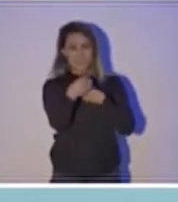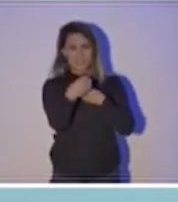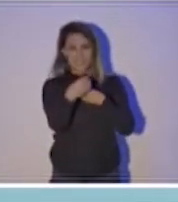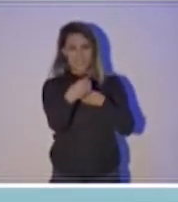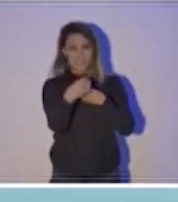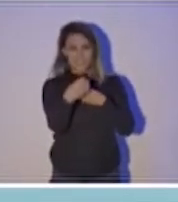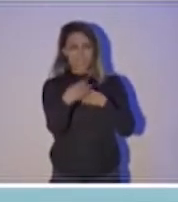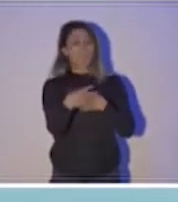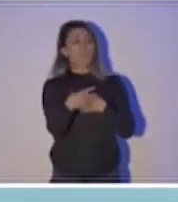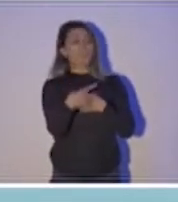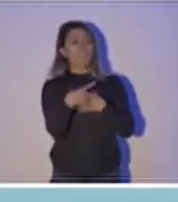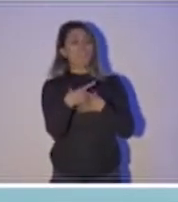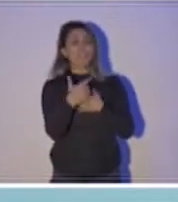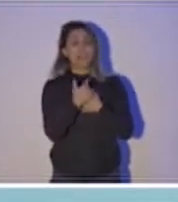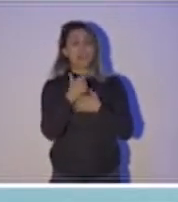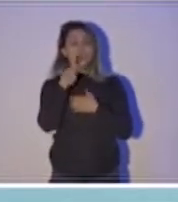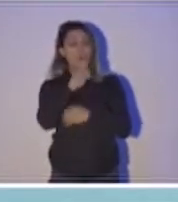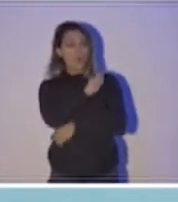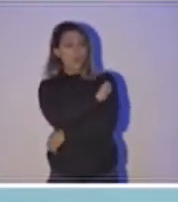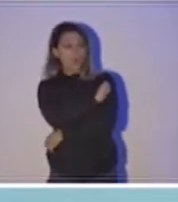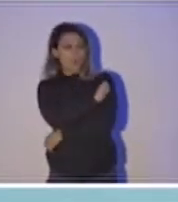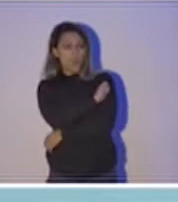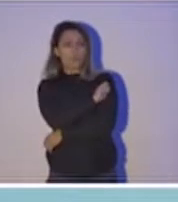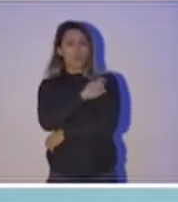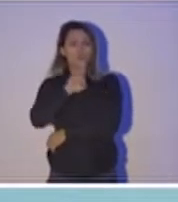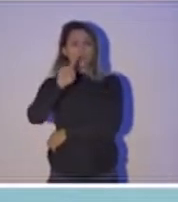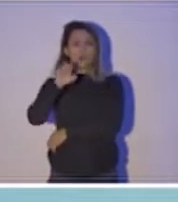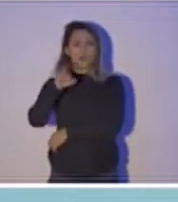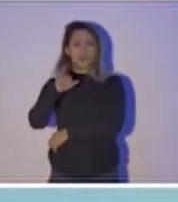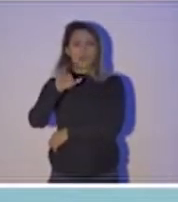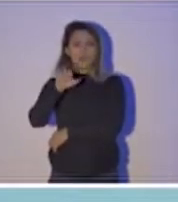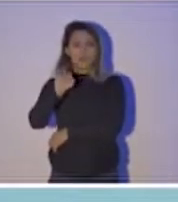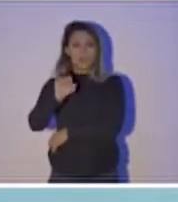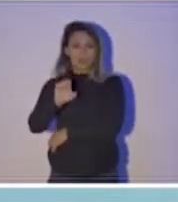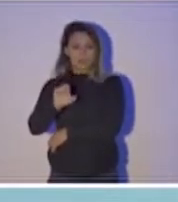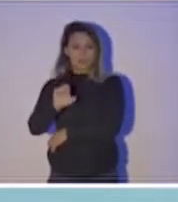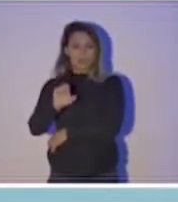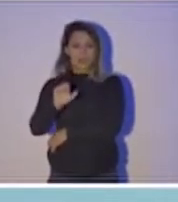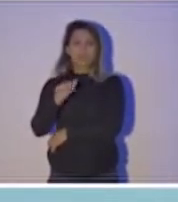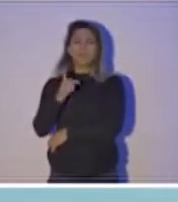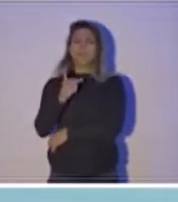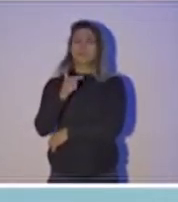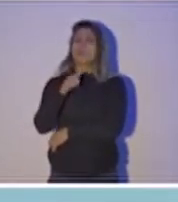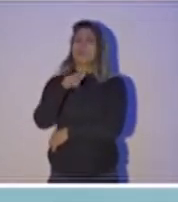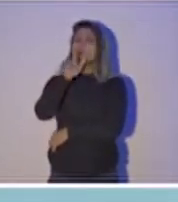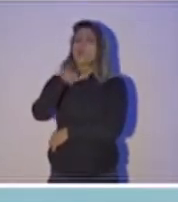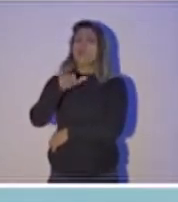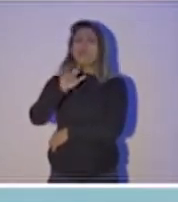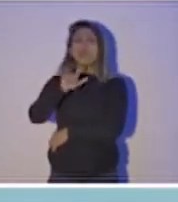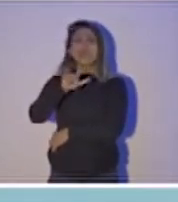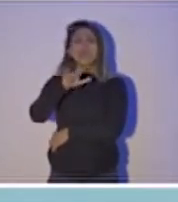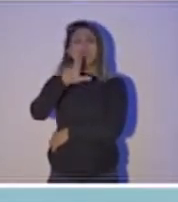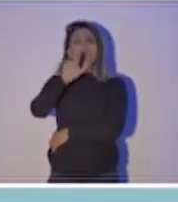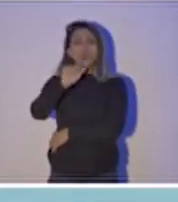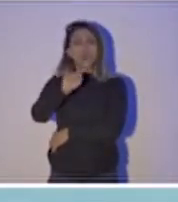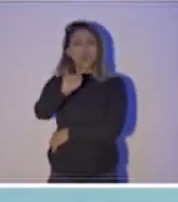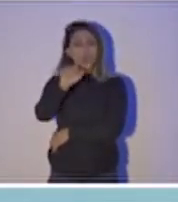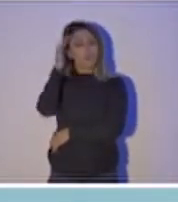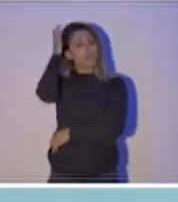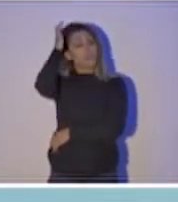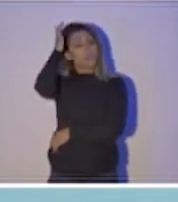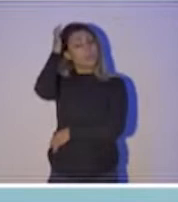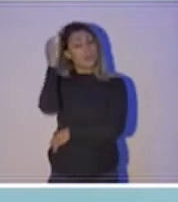A Denise e Lucas, que não puderam vir porque não tinham RG. Vocês estão aqui